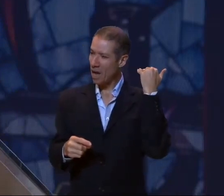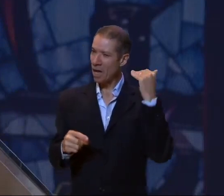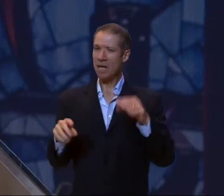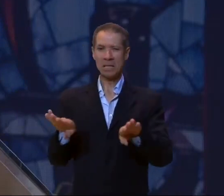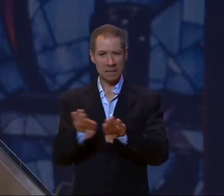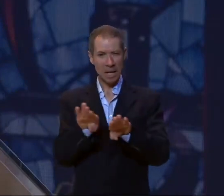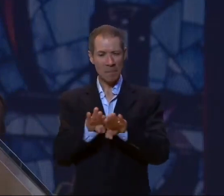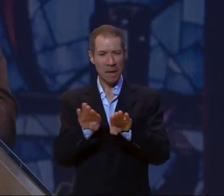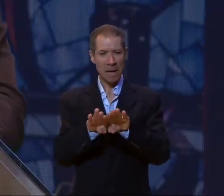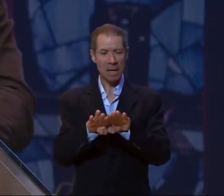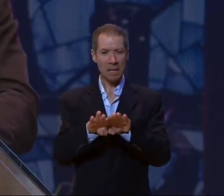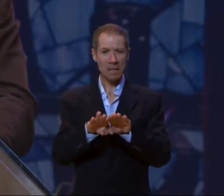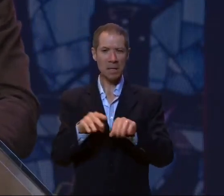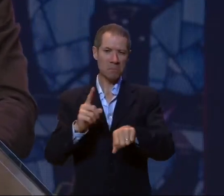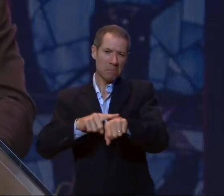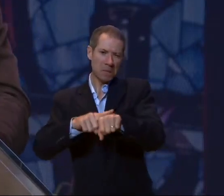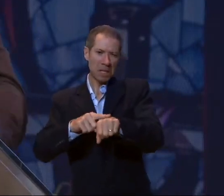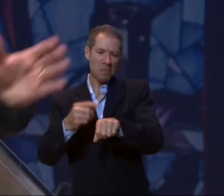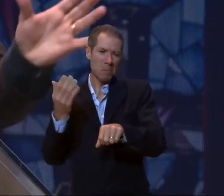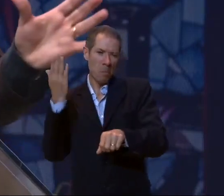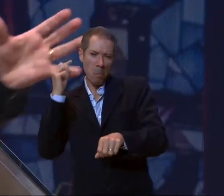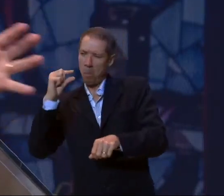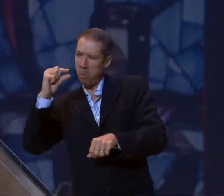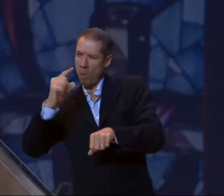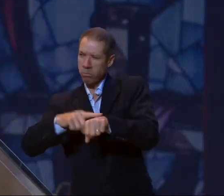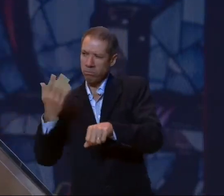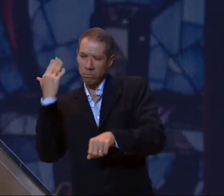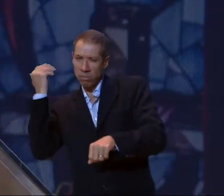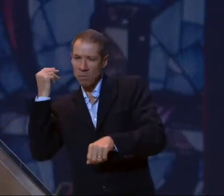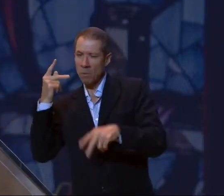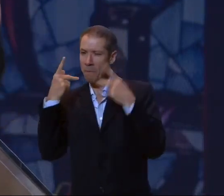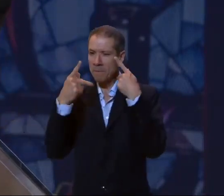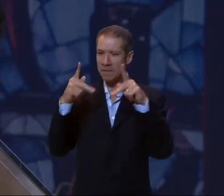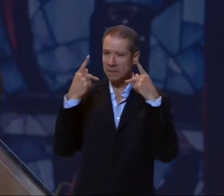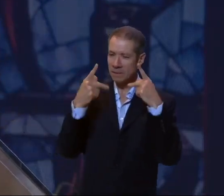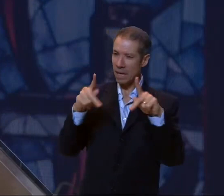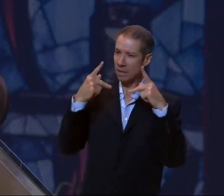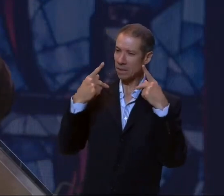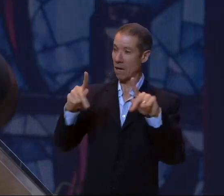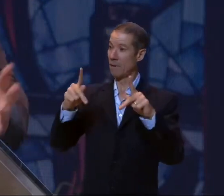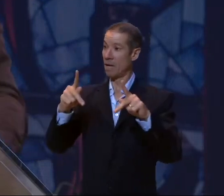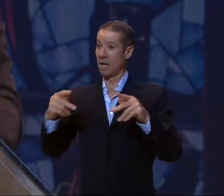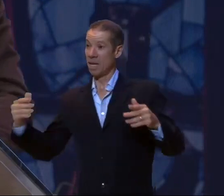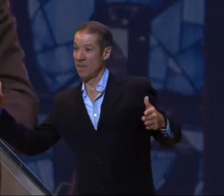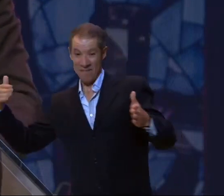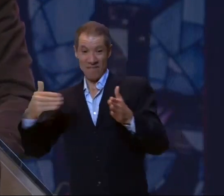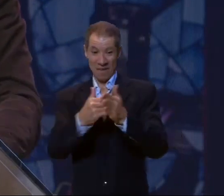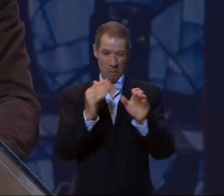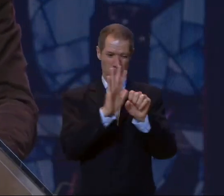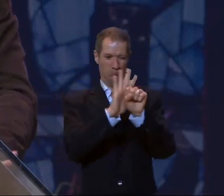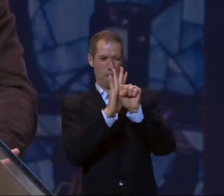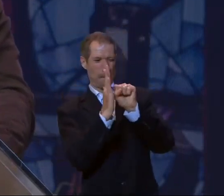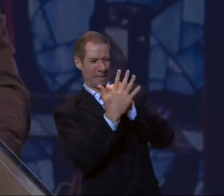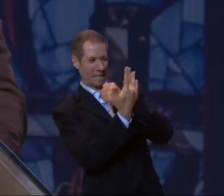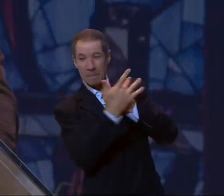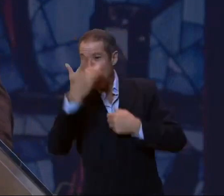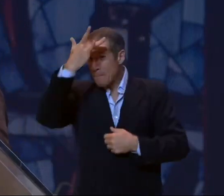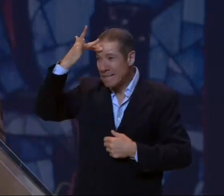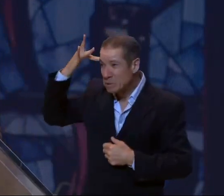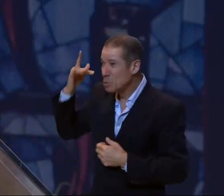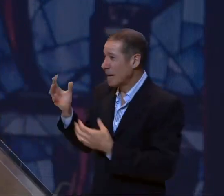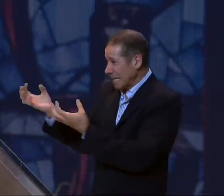também recentemente, eu lembro que quando ministrava as lives de oração, veio a pandemia e tanta gente pedindo por cura.